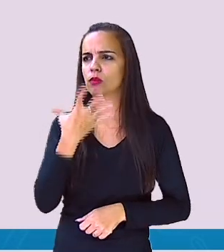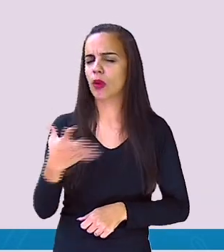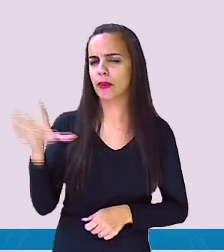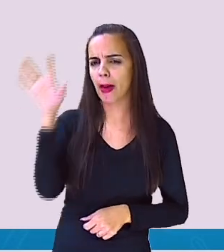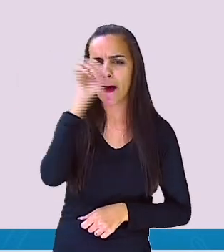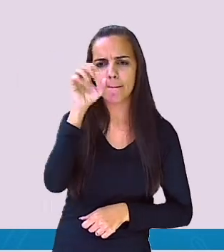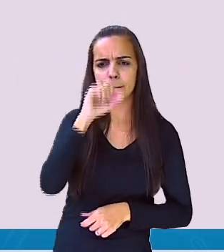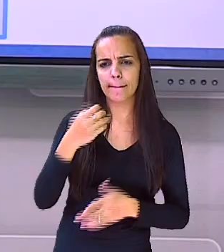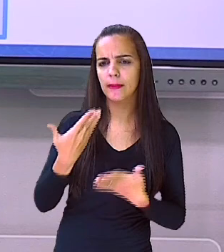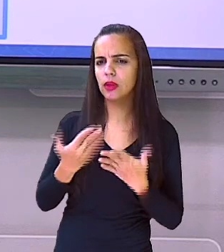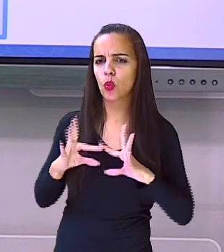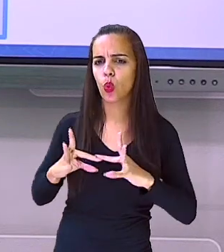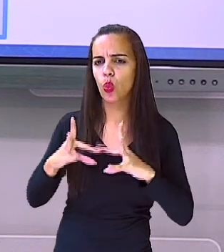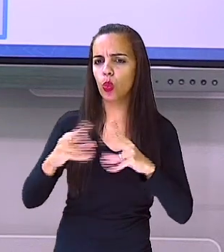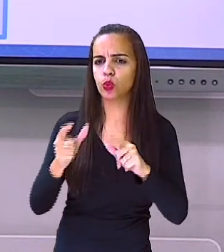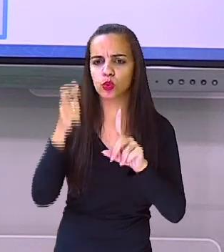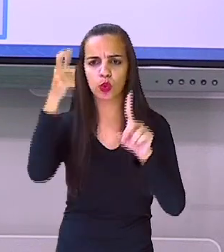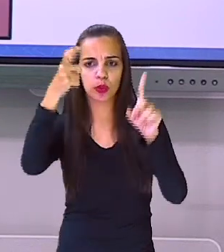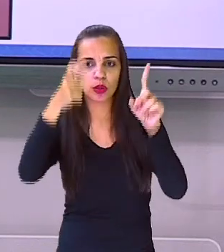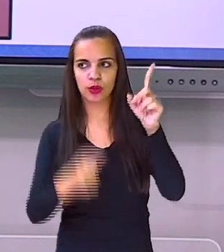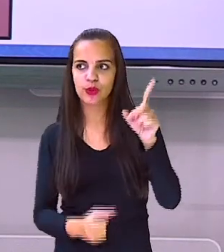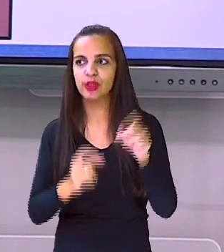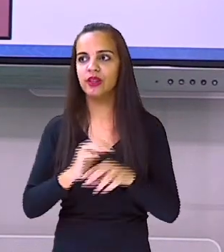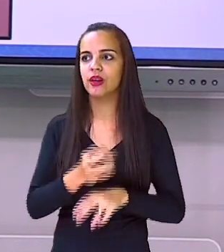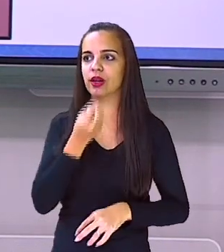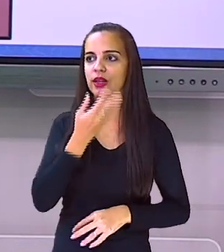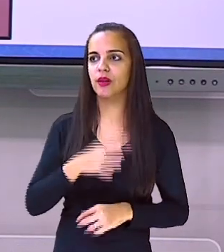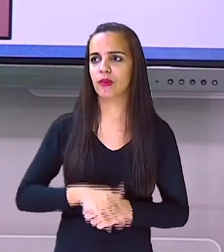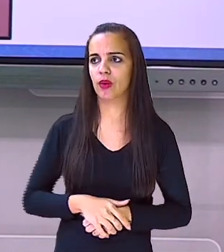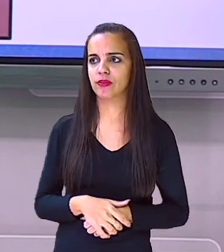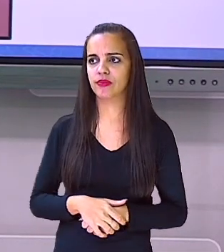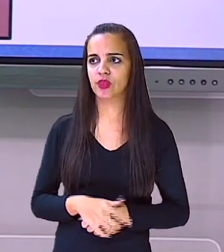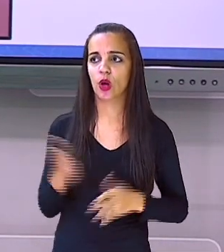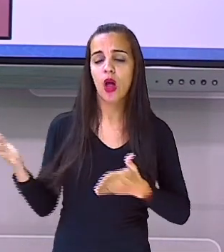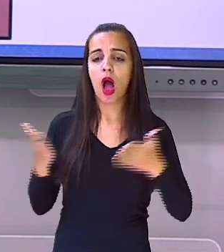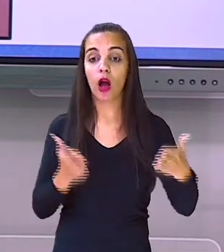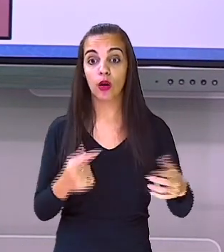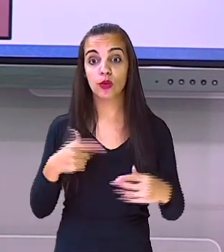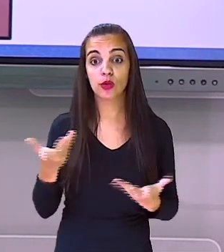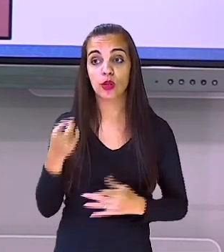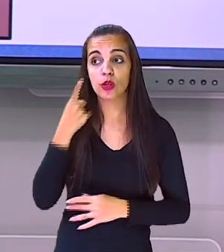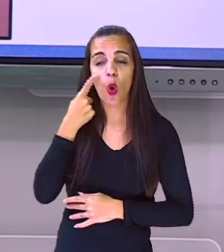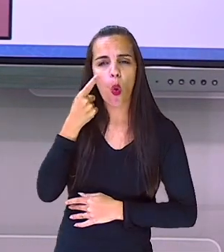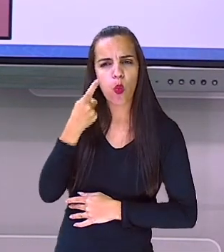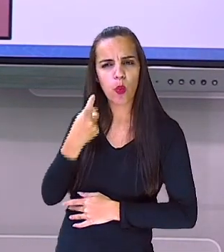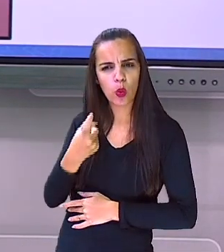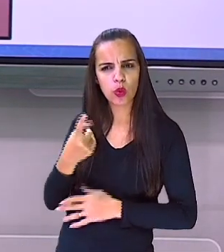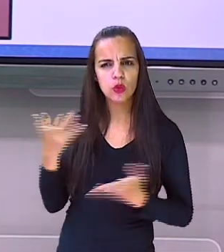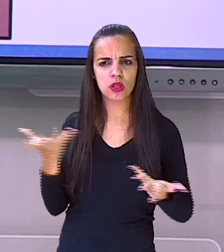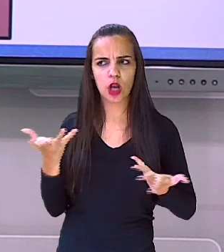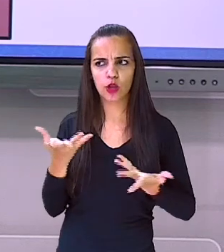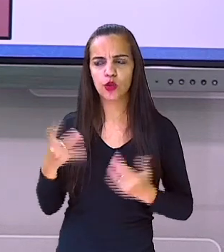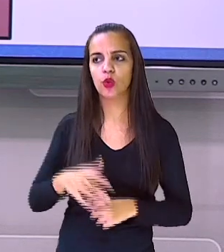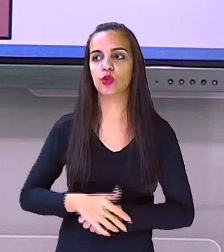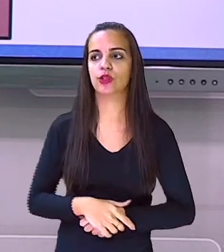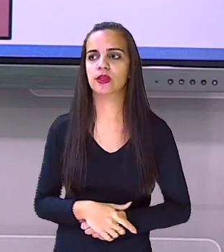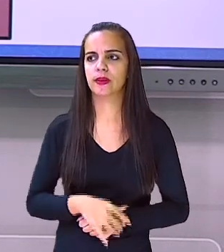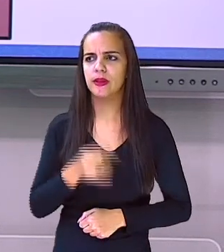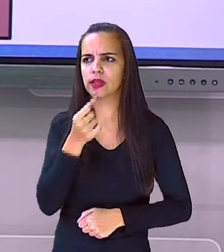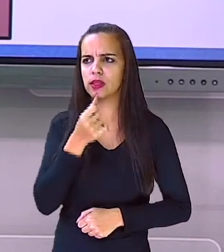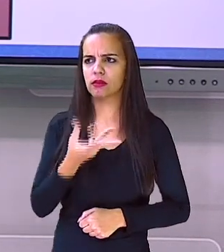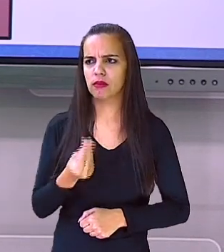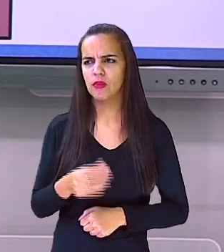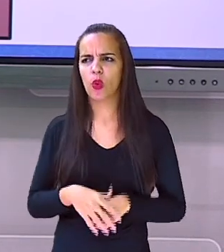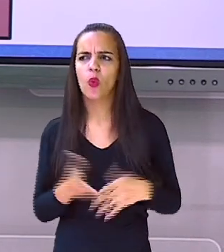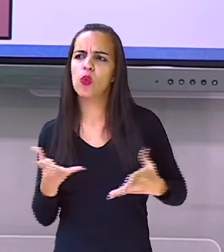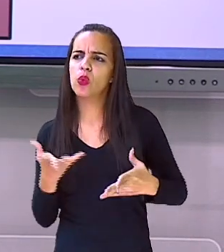aprenderam tudo sobre sujeito. E agora vem a nossa curiosidade de hoje, que é um pouquinho parecida com o